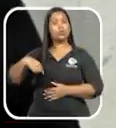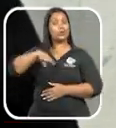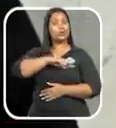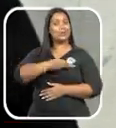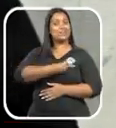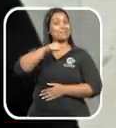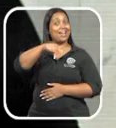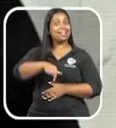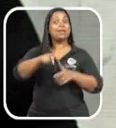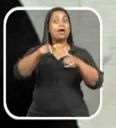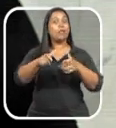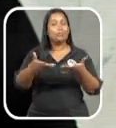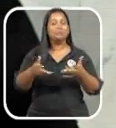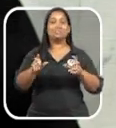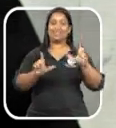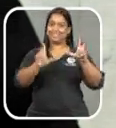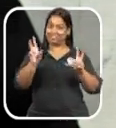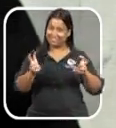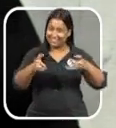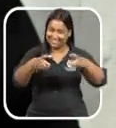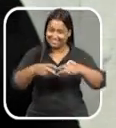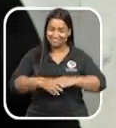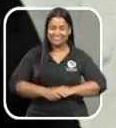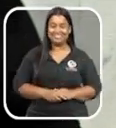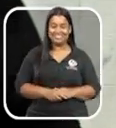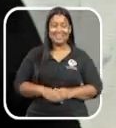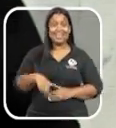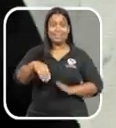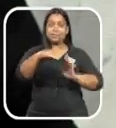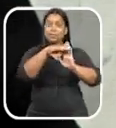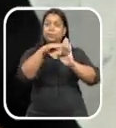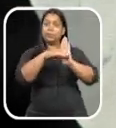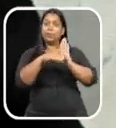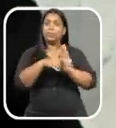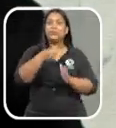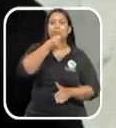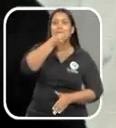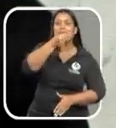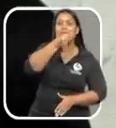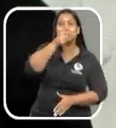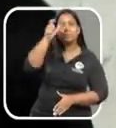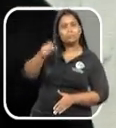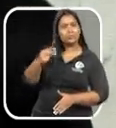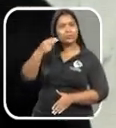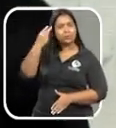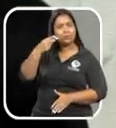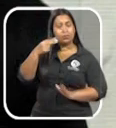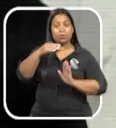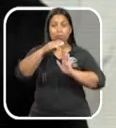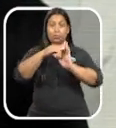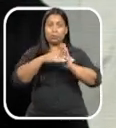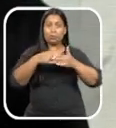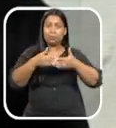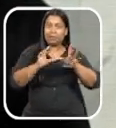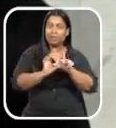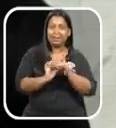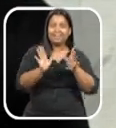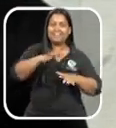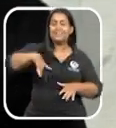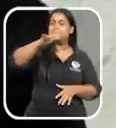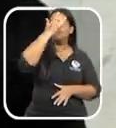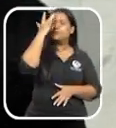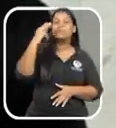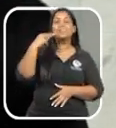que abre espaço para os vereadores aqui de São José do Rio Preto discutirem sobre a atividade